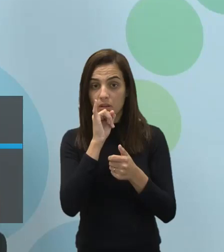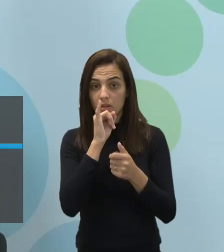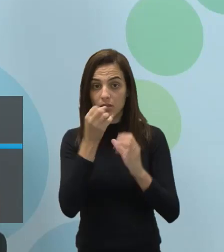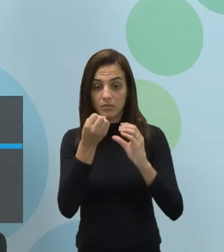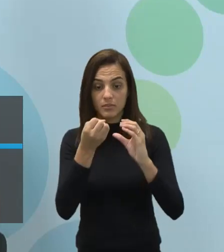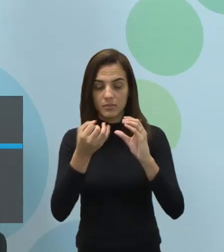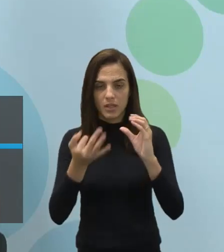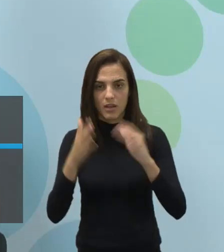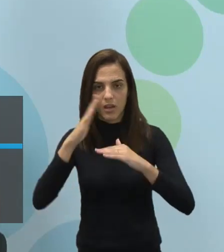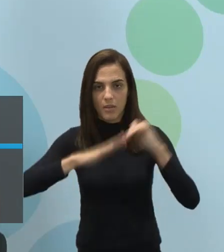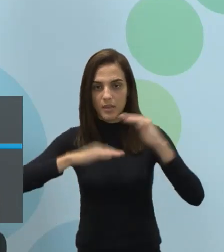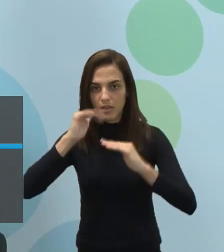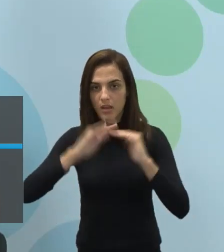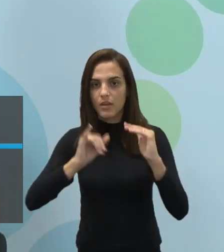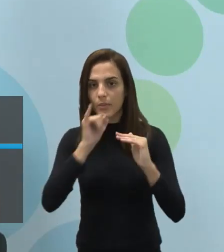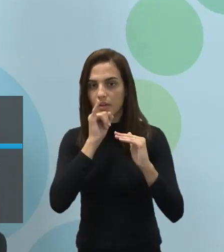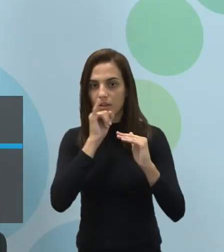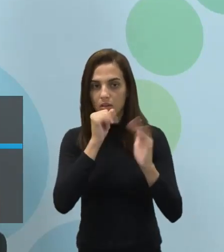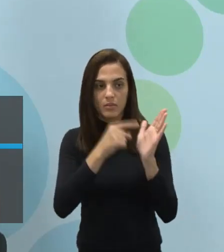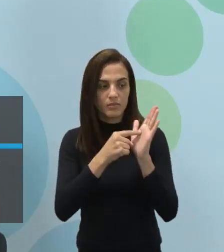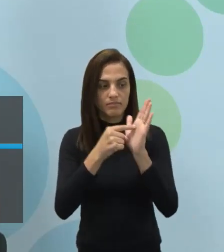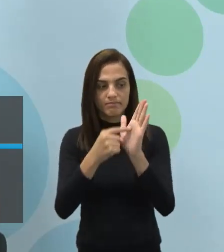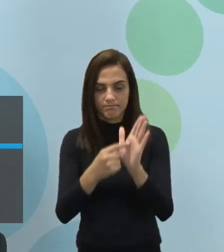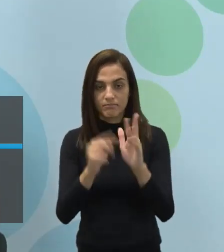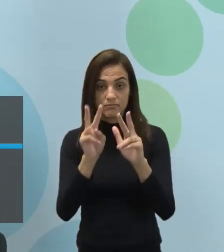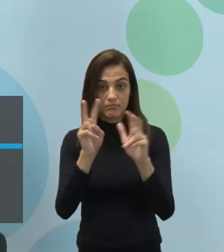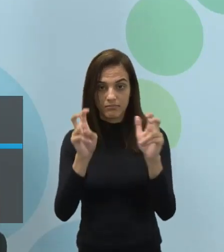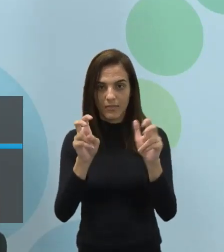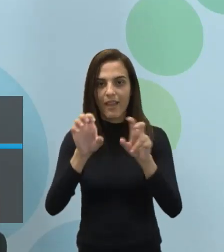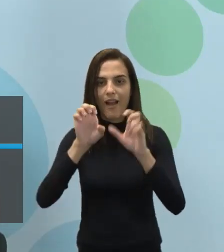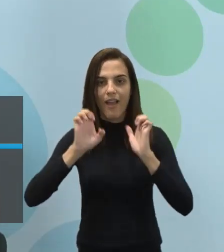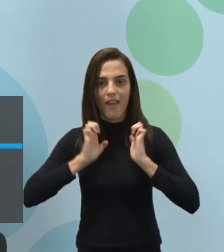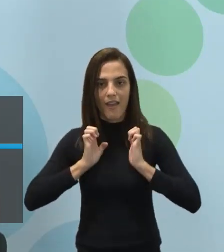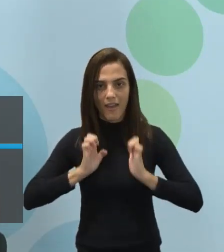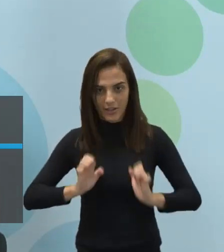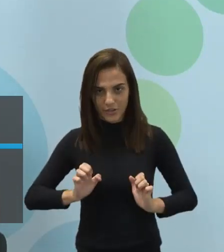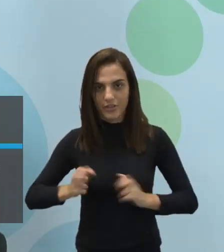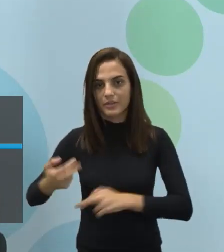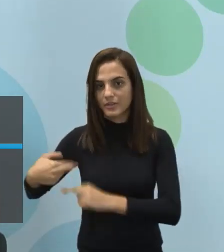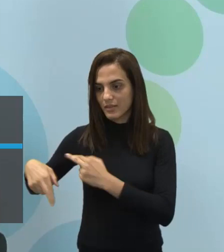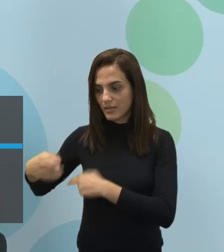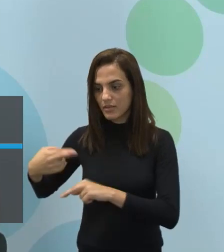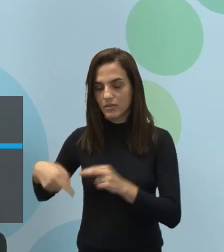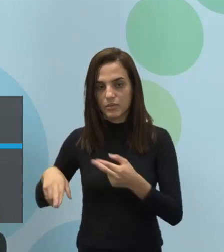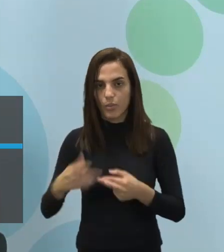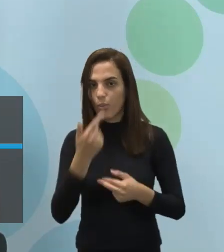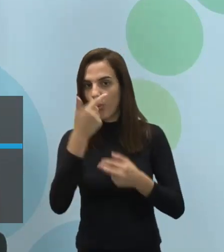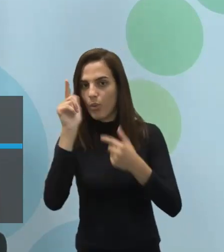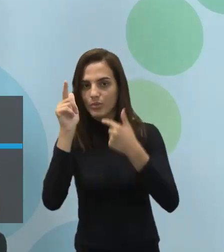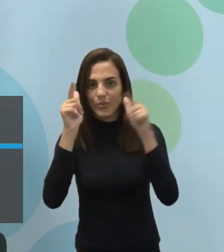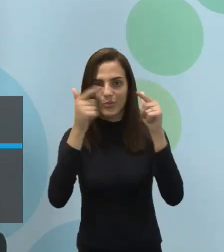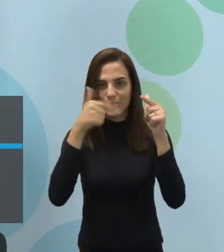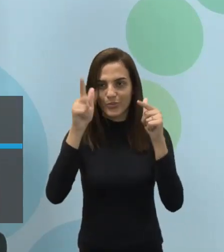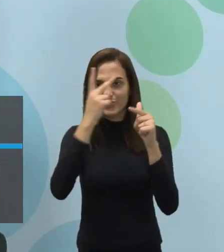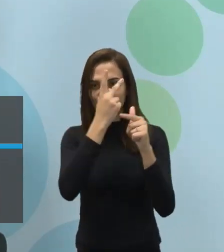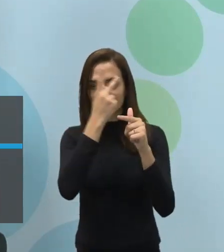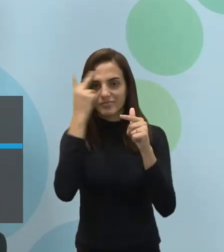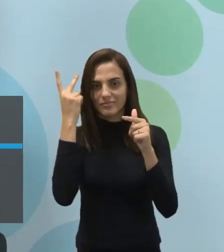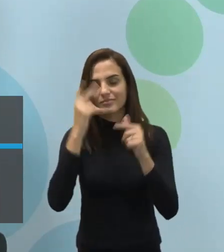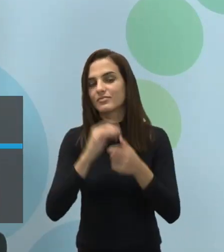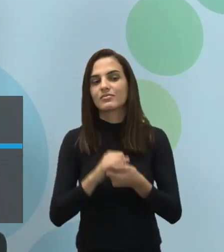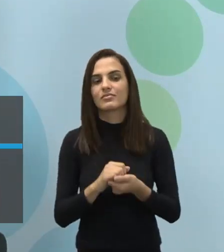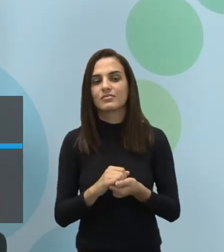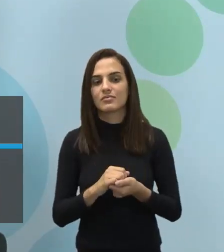e habilidades que, por exemplo, ressaltam essa questão da ética das relações com outras pessoas, né?